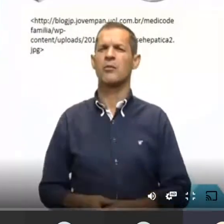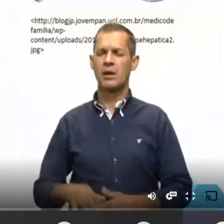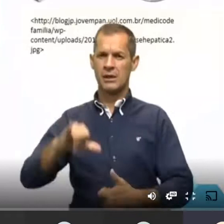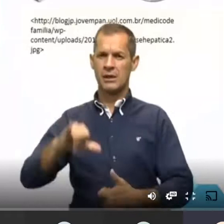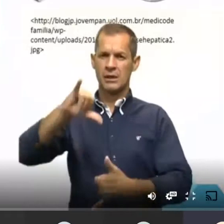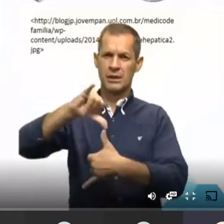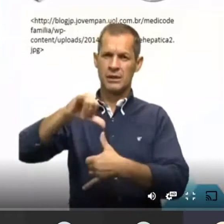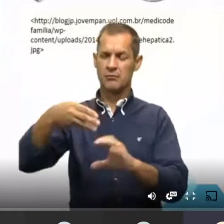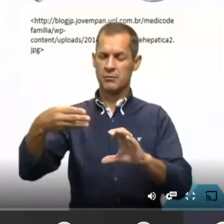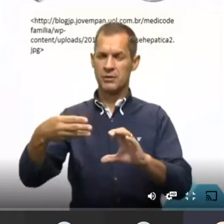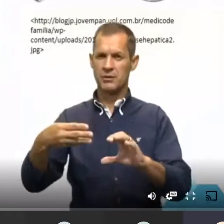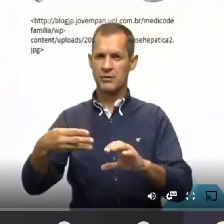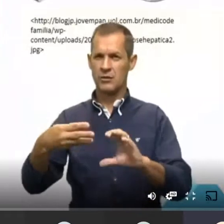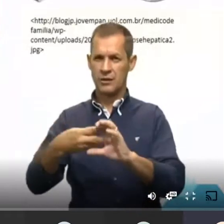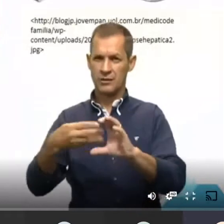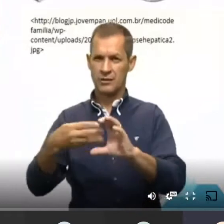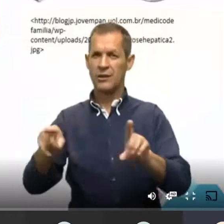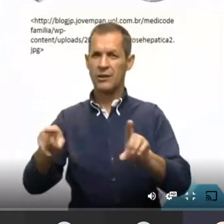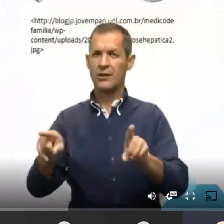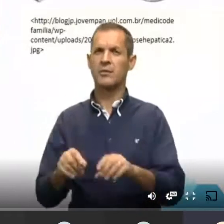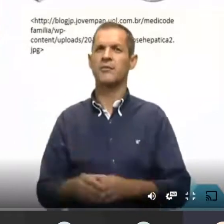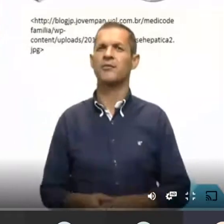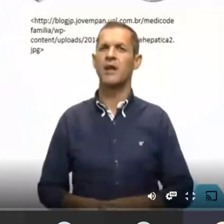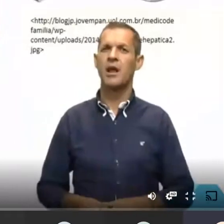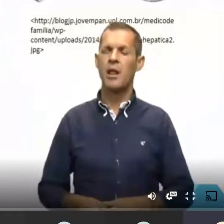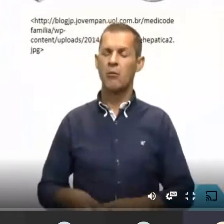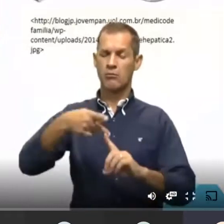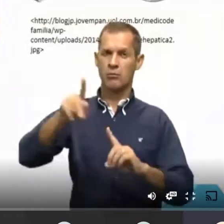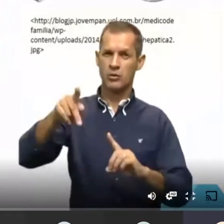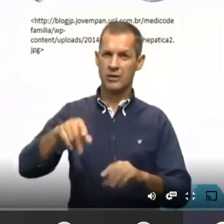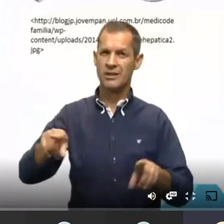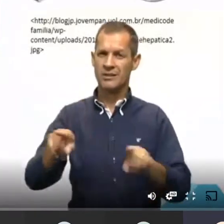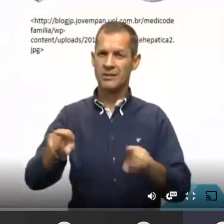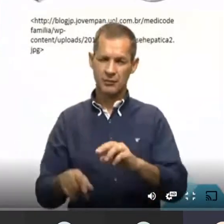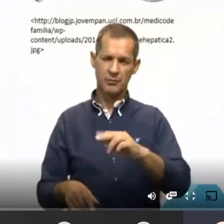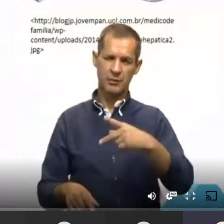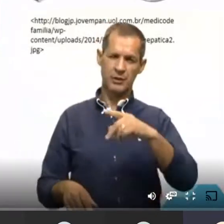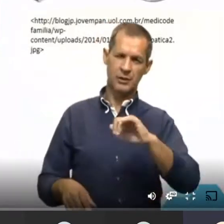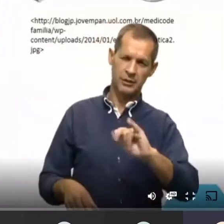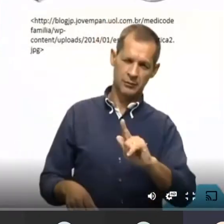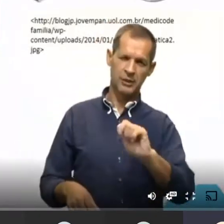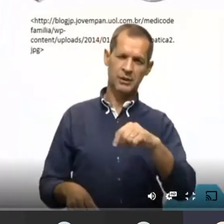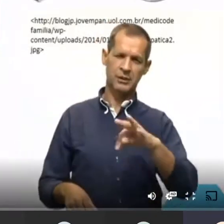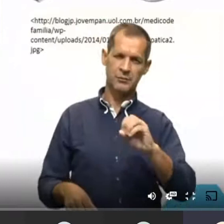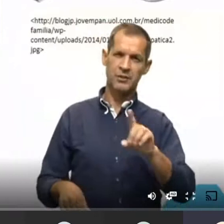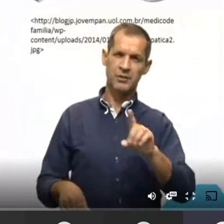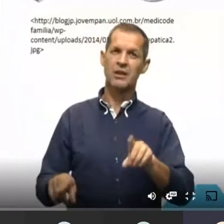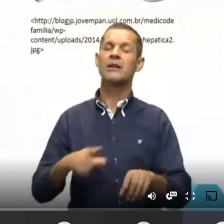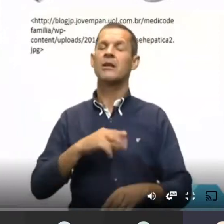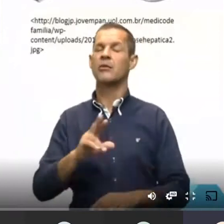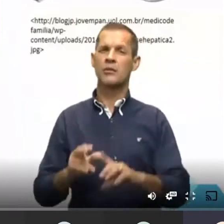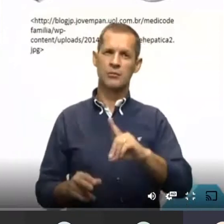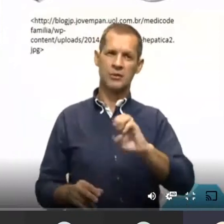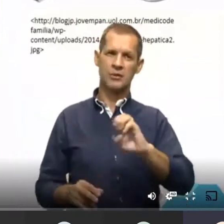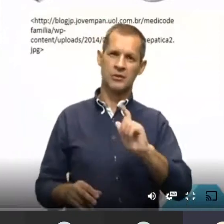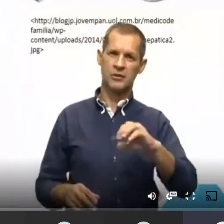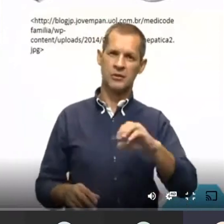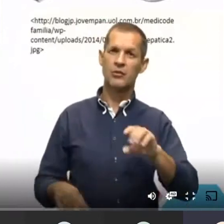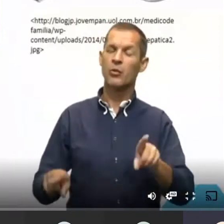de lipídio intracelular e da esteatose hepática, proteínas e pigmentos, eles são chamados de degenerações